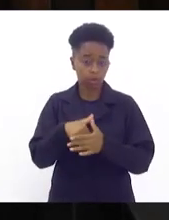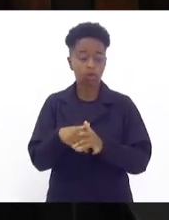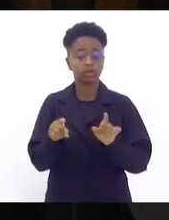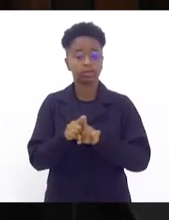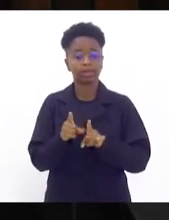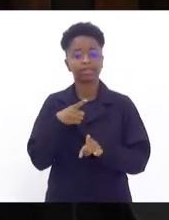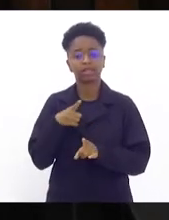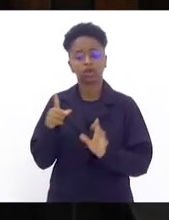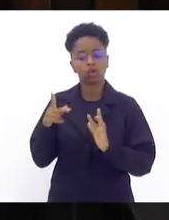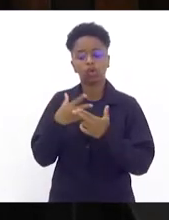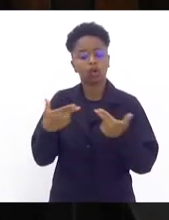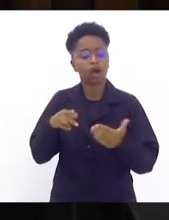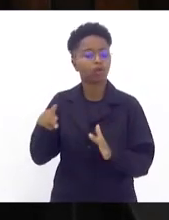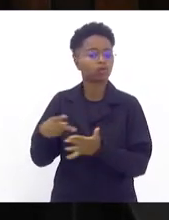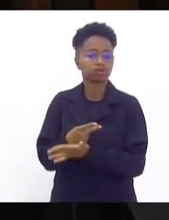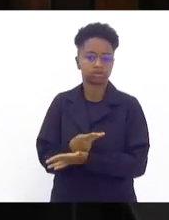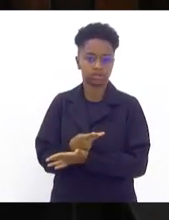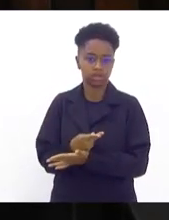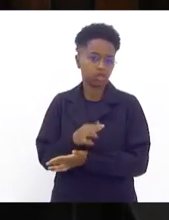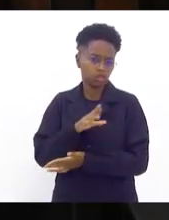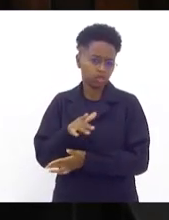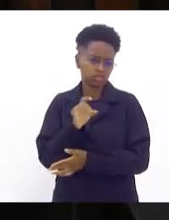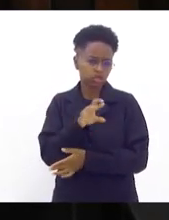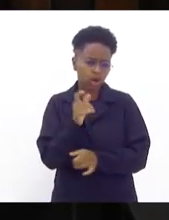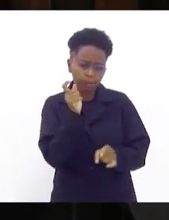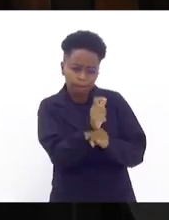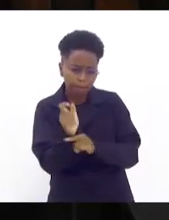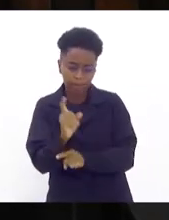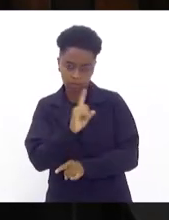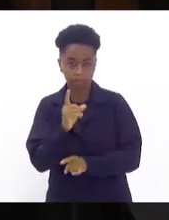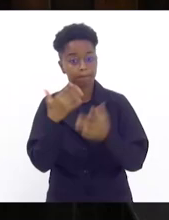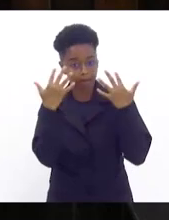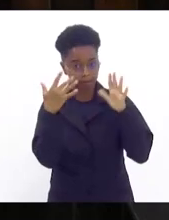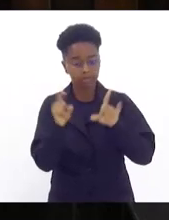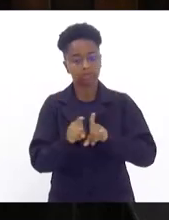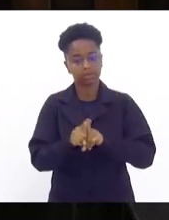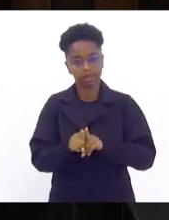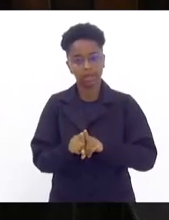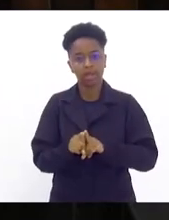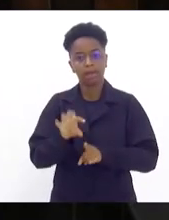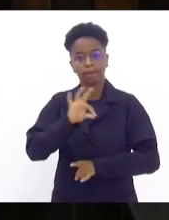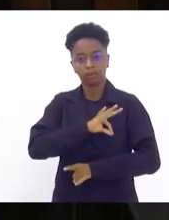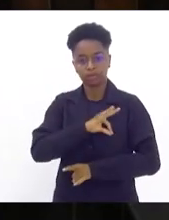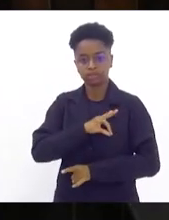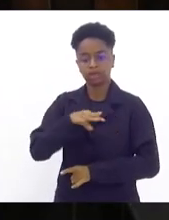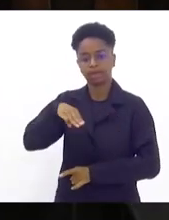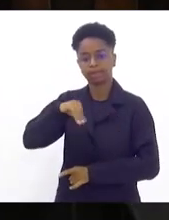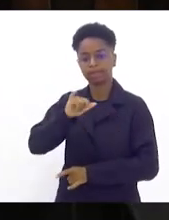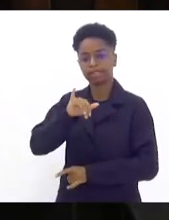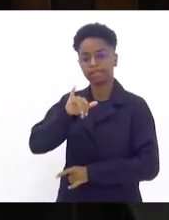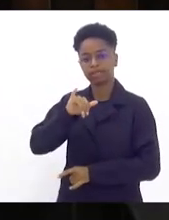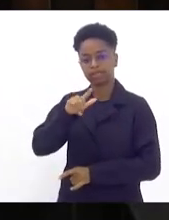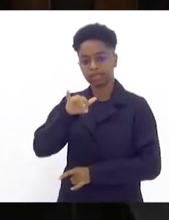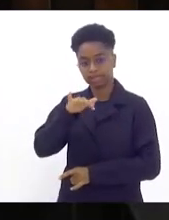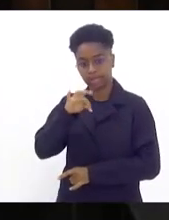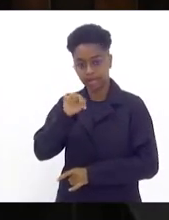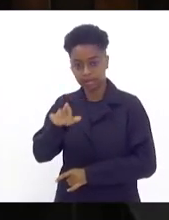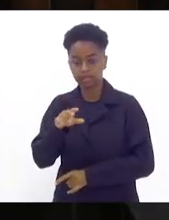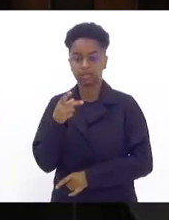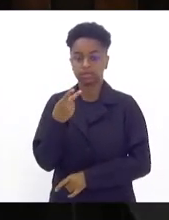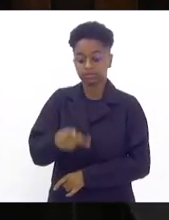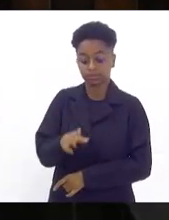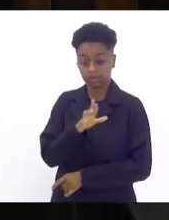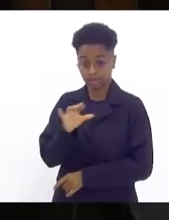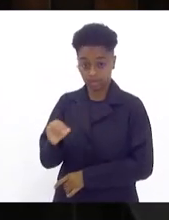que foi, quero parabenizar, não é só críticas aqui, não são só críticas, quero parabenizar a Polícia Militar do Estado do Rio de Janeiro, pela forma,